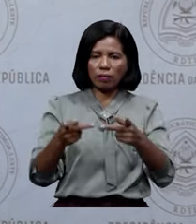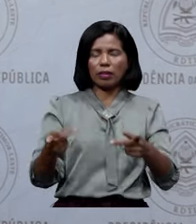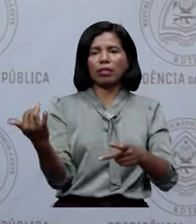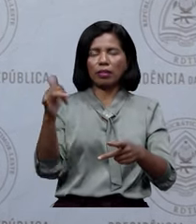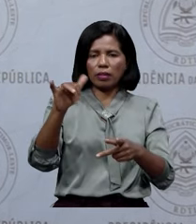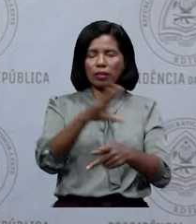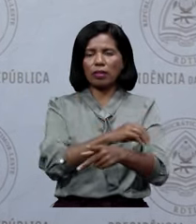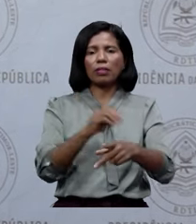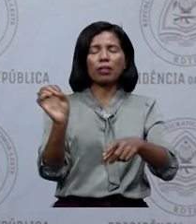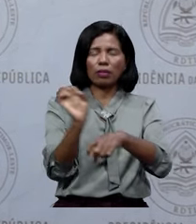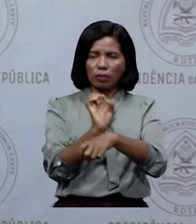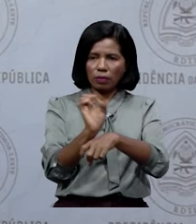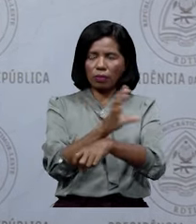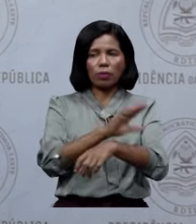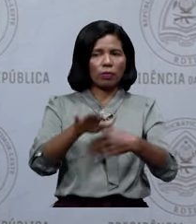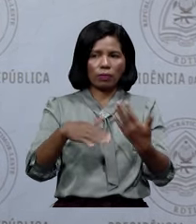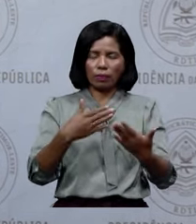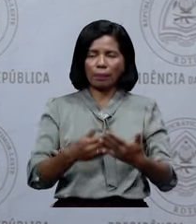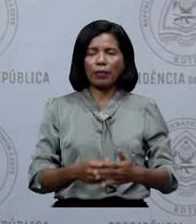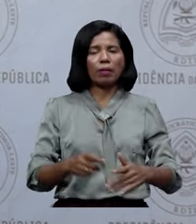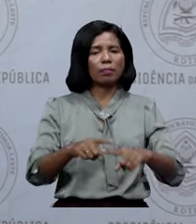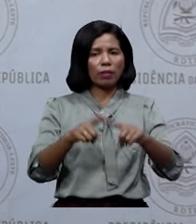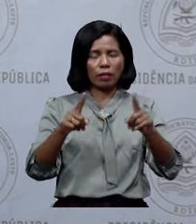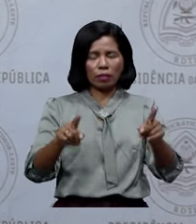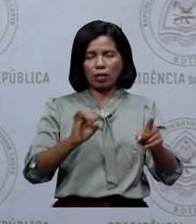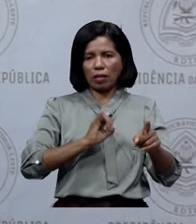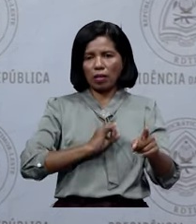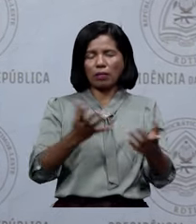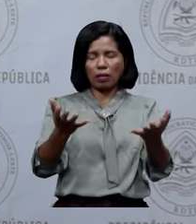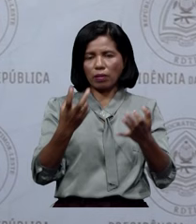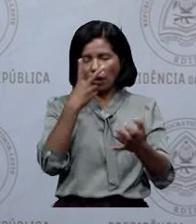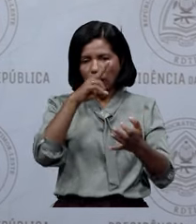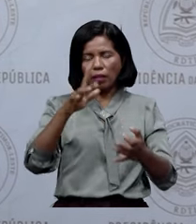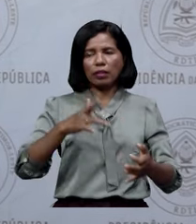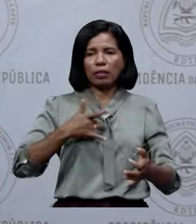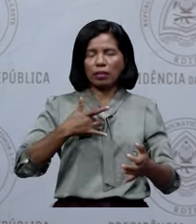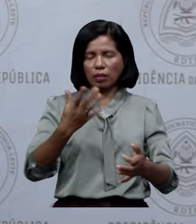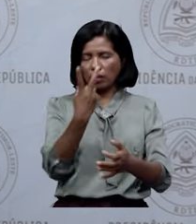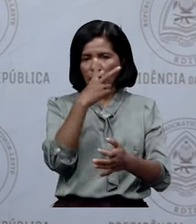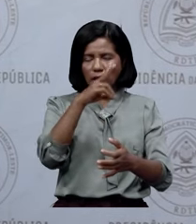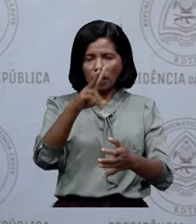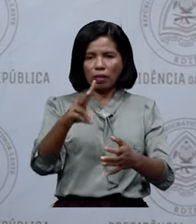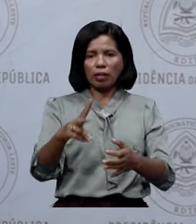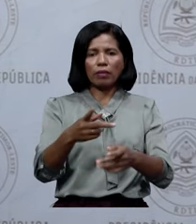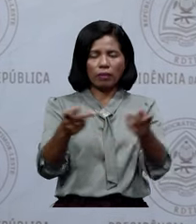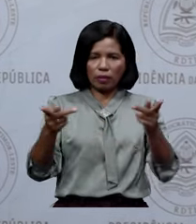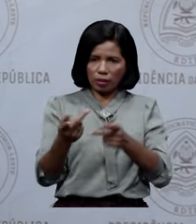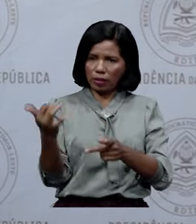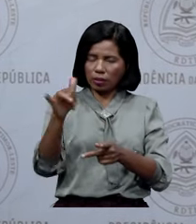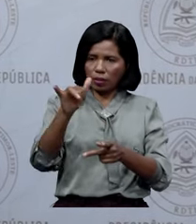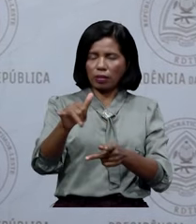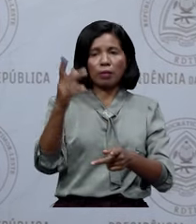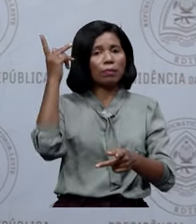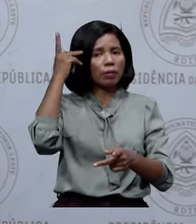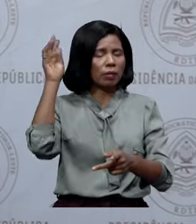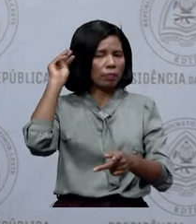infraestrutura, capacitações, entre outros. Mais tarde, eu terei o privilégio de realizar a visita de cortesia ao